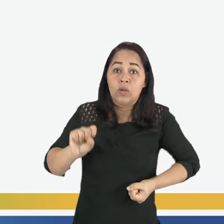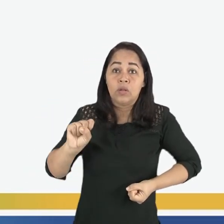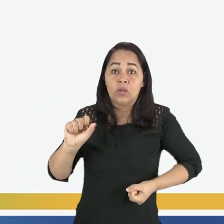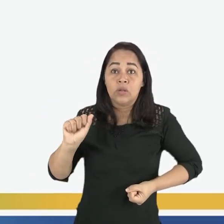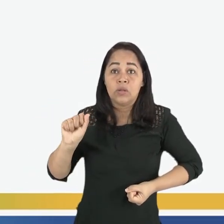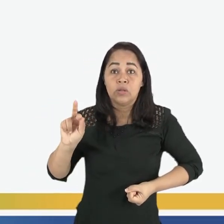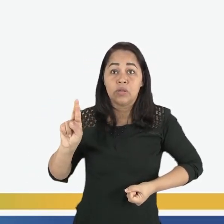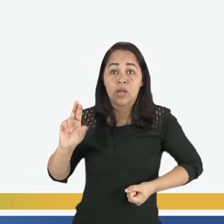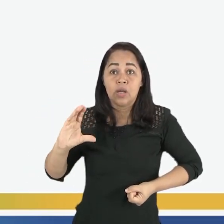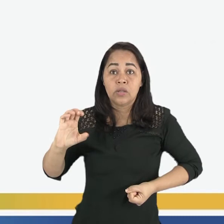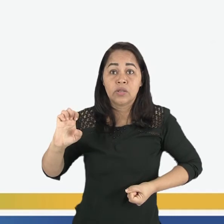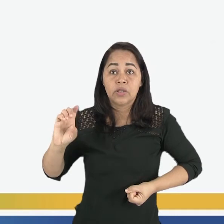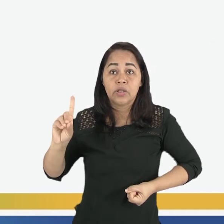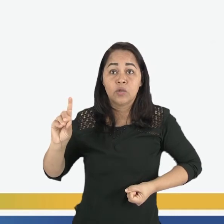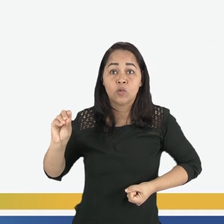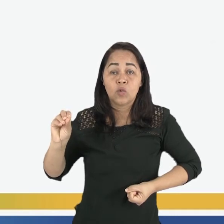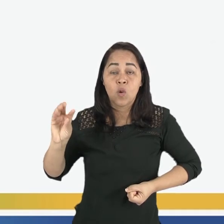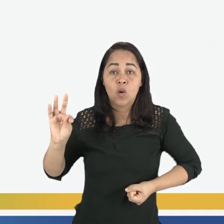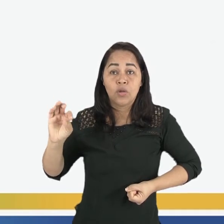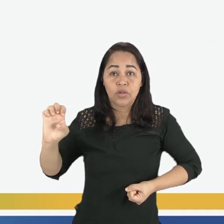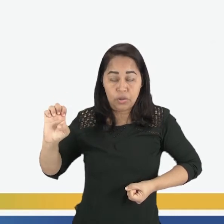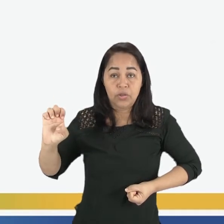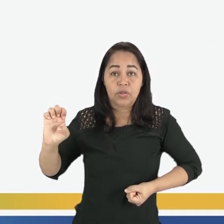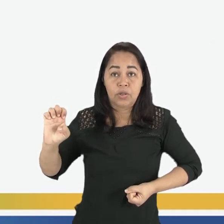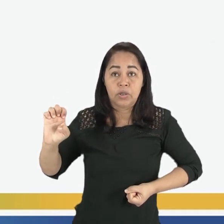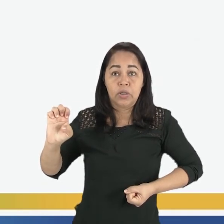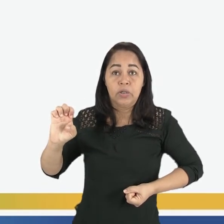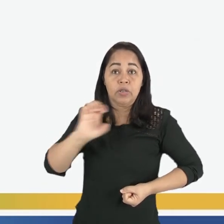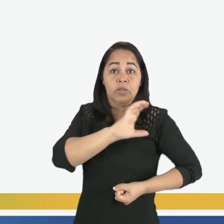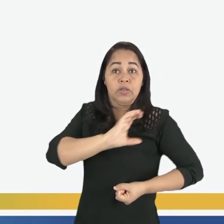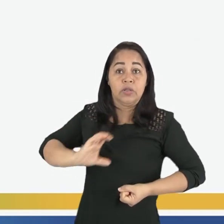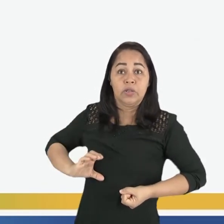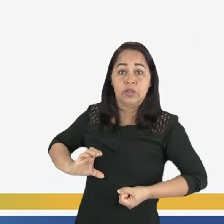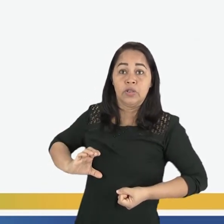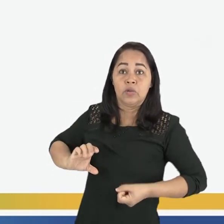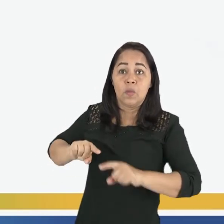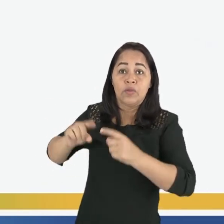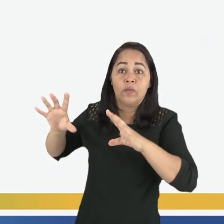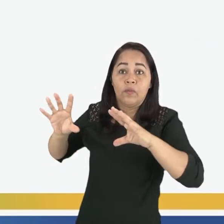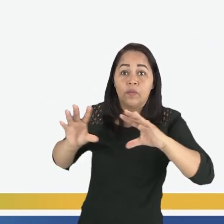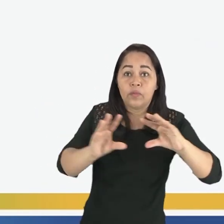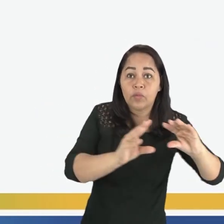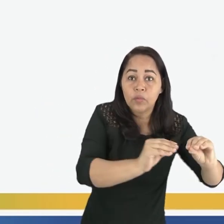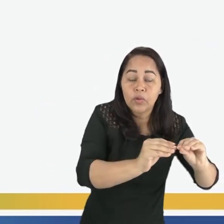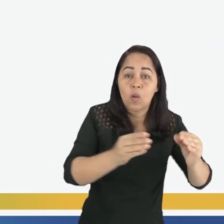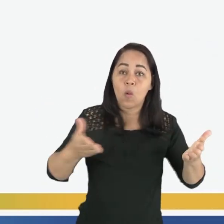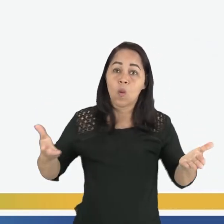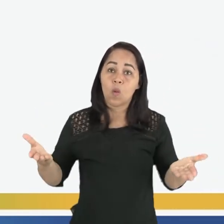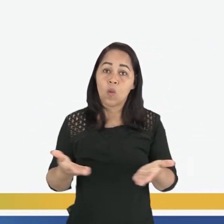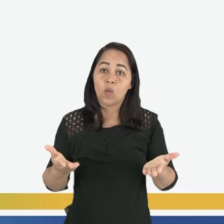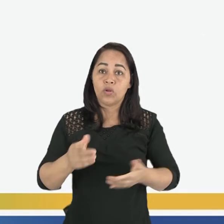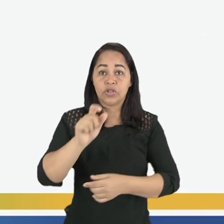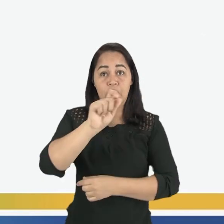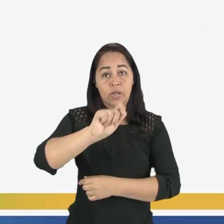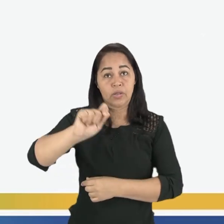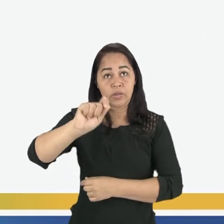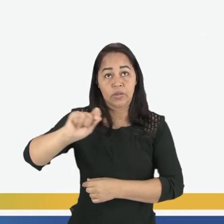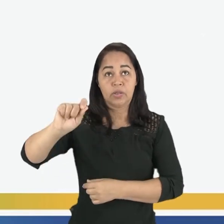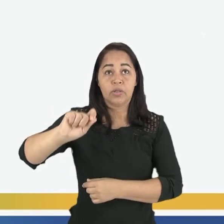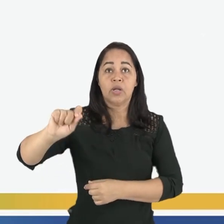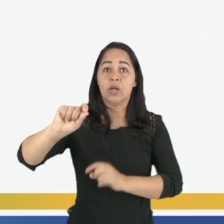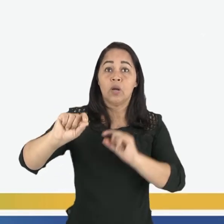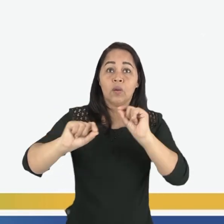era cristã, ok? Foi desaparecendo. Atualmente, a escrita hieroglífica